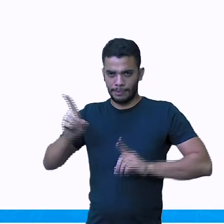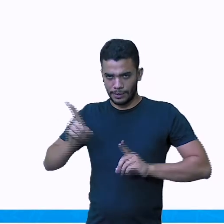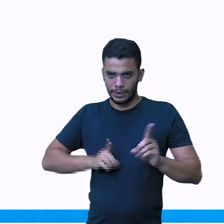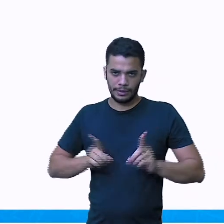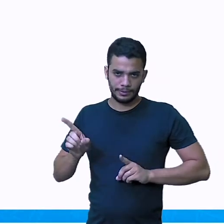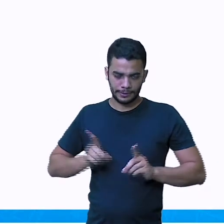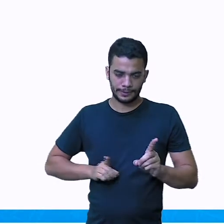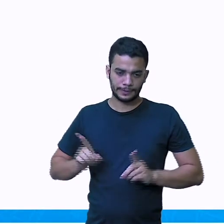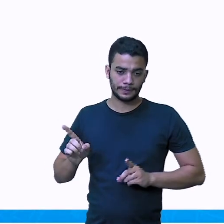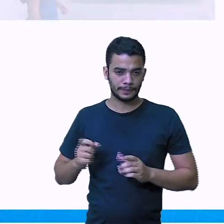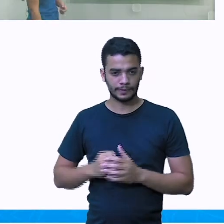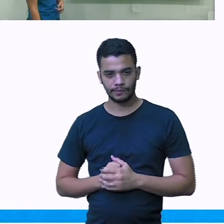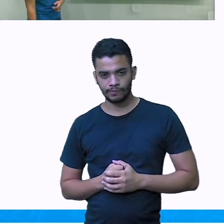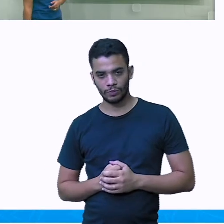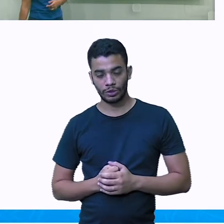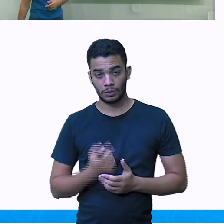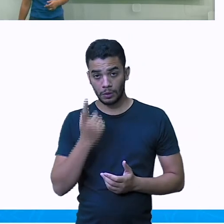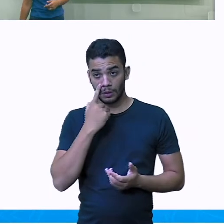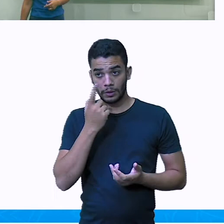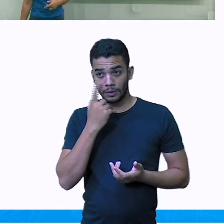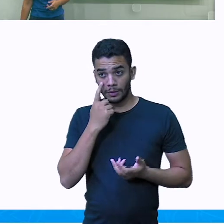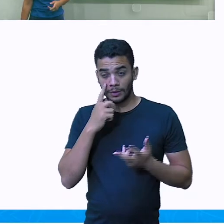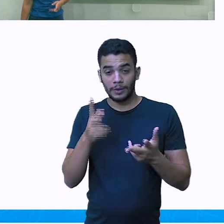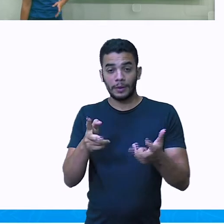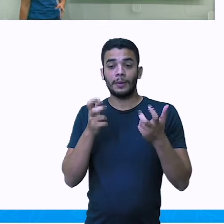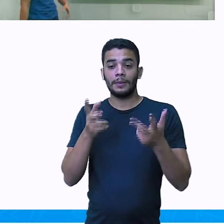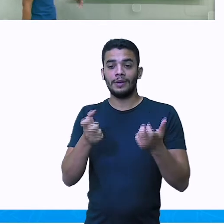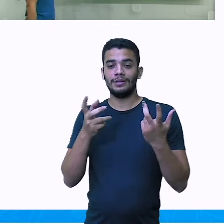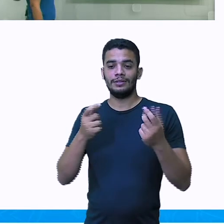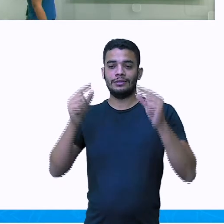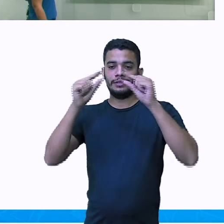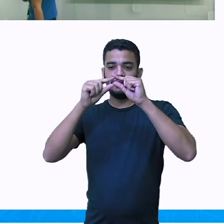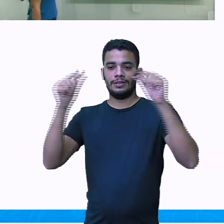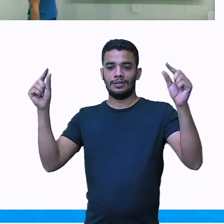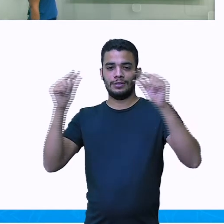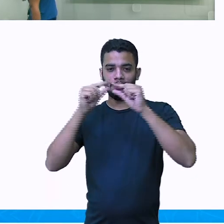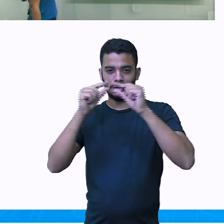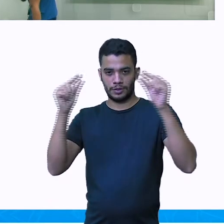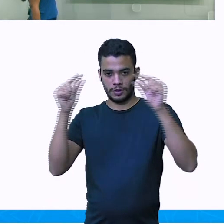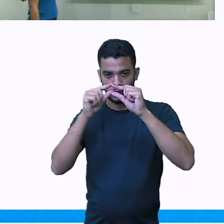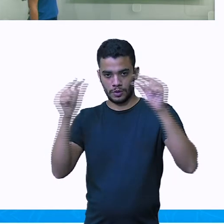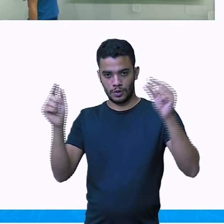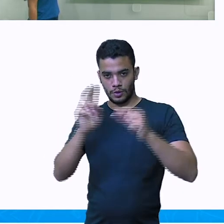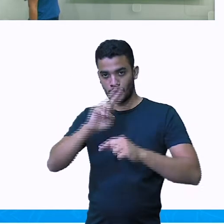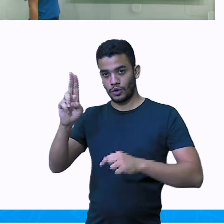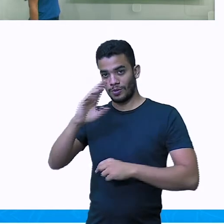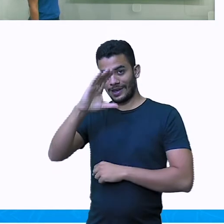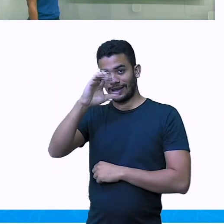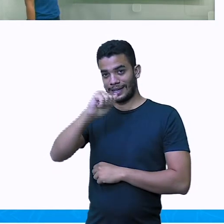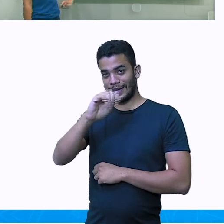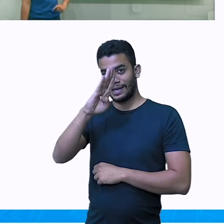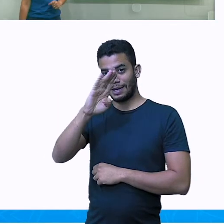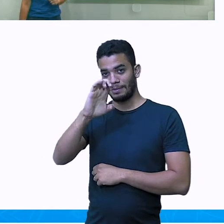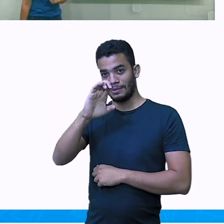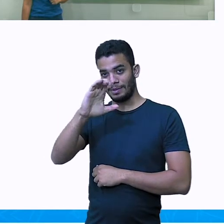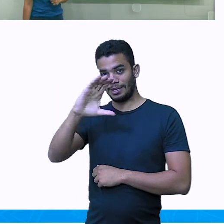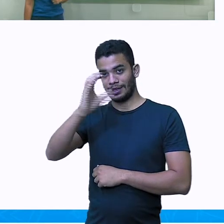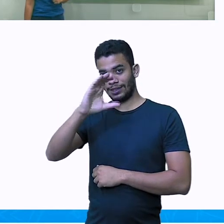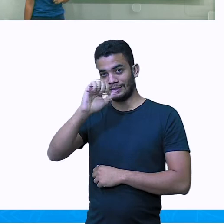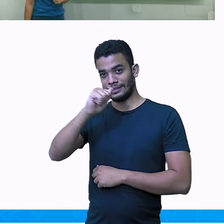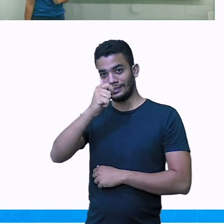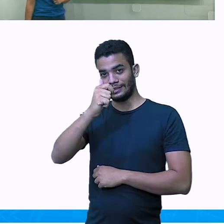em cima nós temos o cabeçalho, aonde tem escrito Goiânia, 20 de outubro